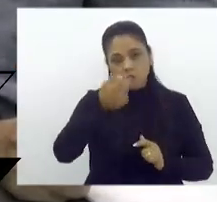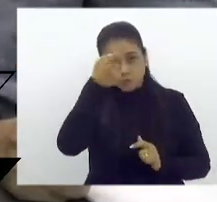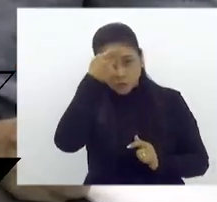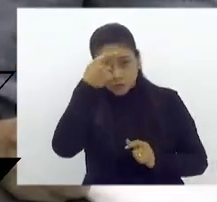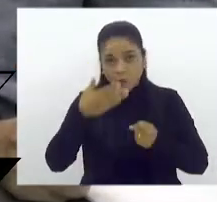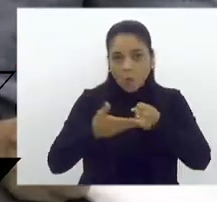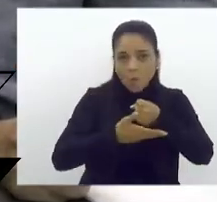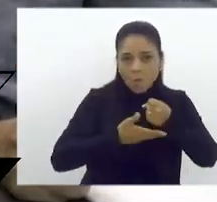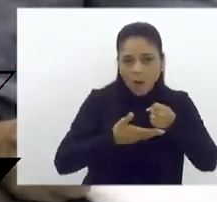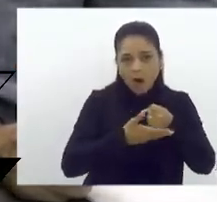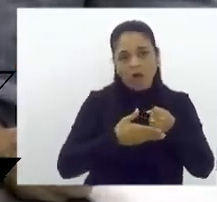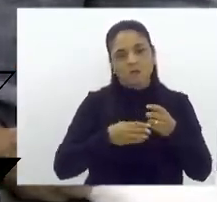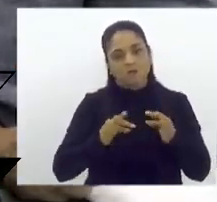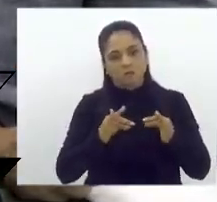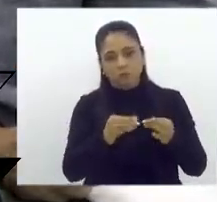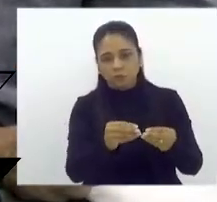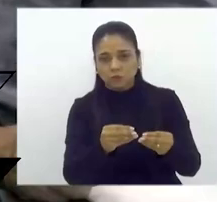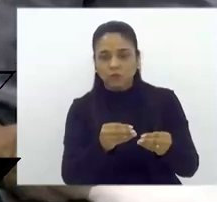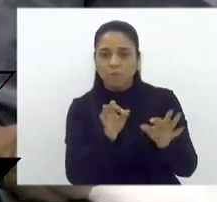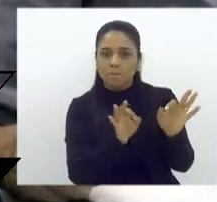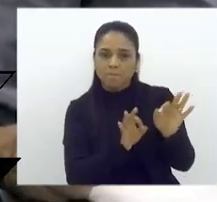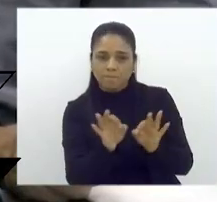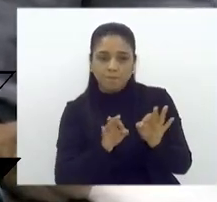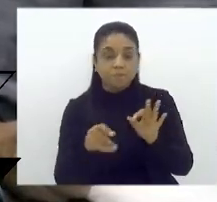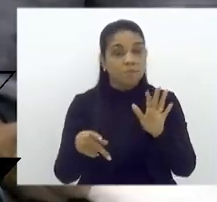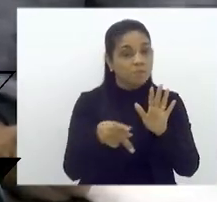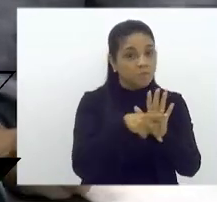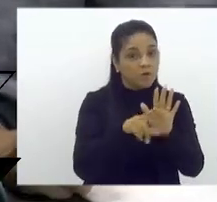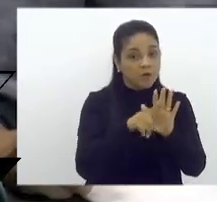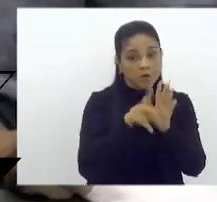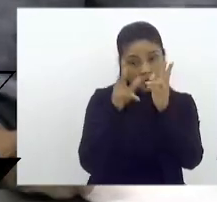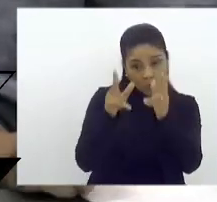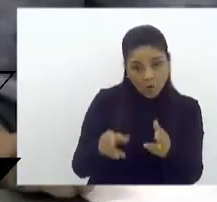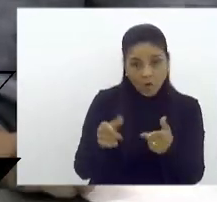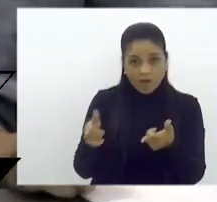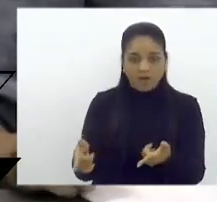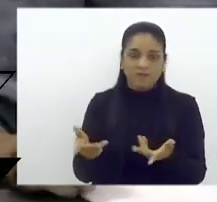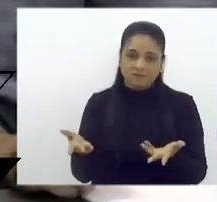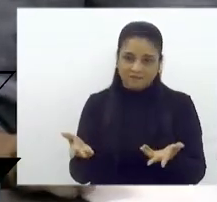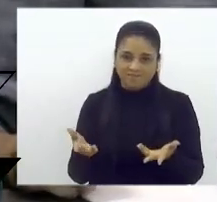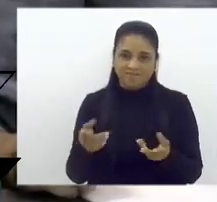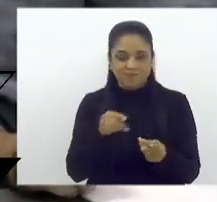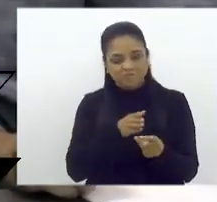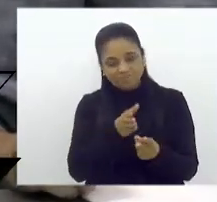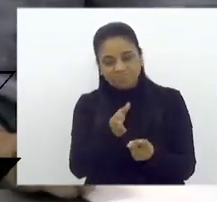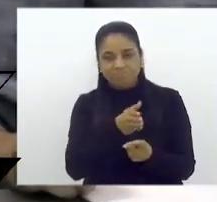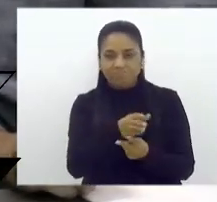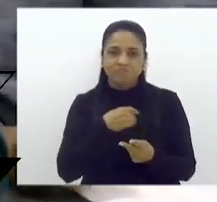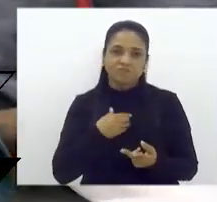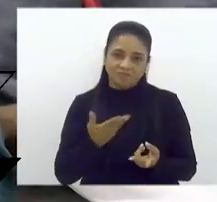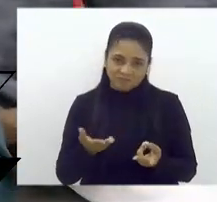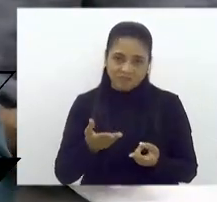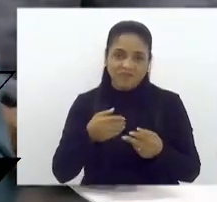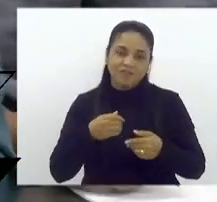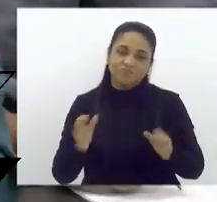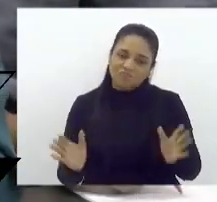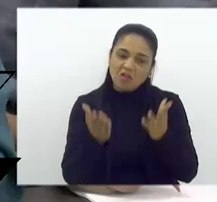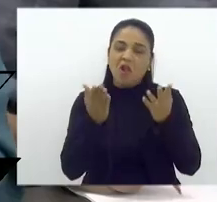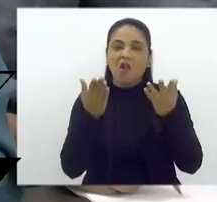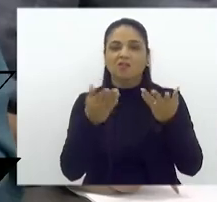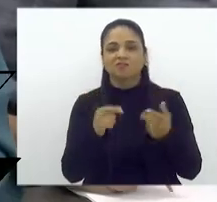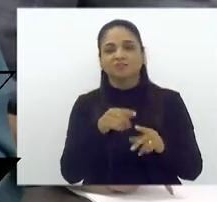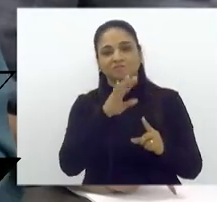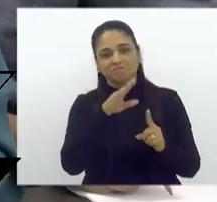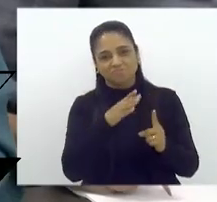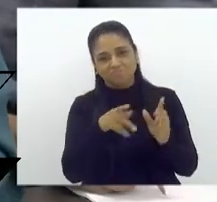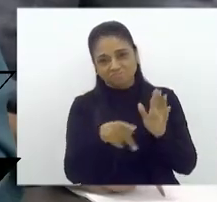com fonte, com tudo, como esse projeto cuidadosamente trata. Eram essas duas observações e elogiando o projeto.